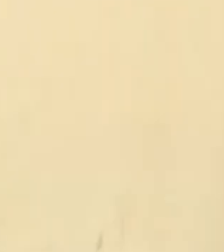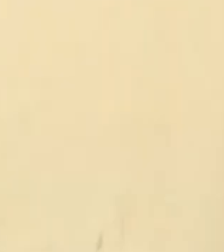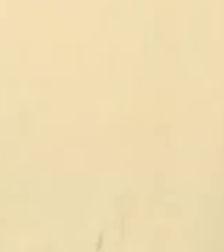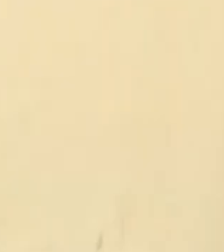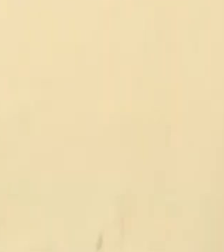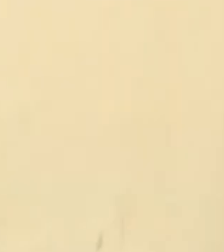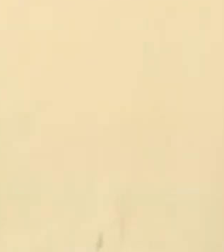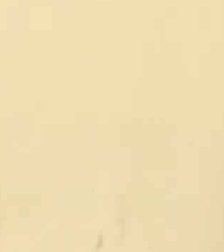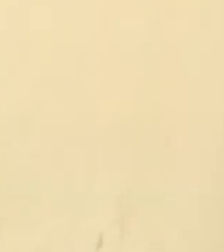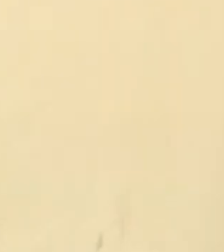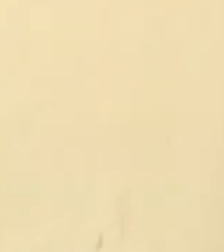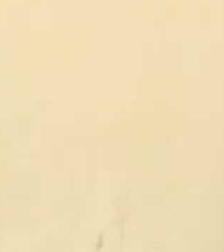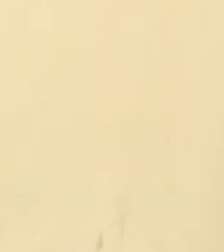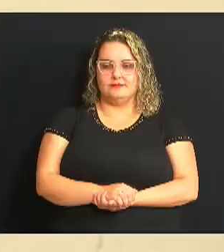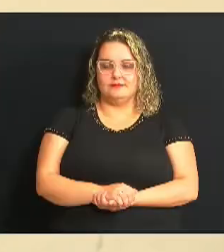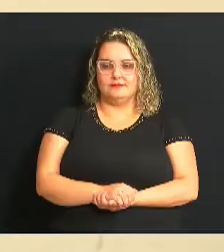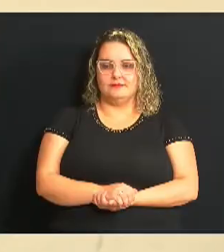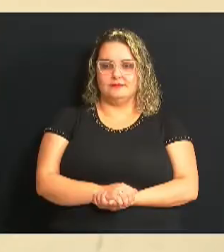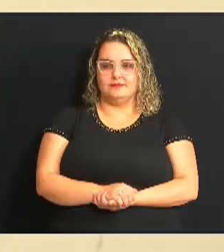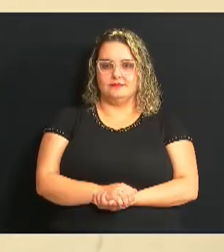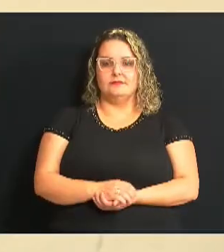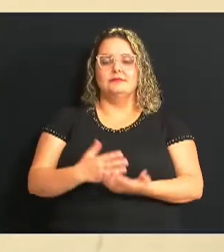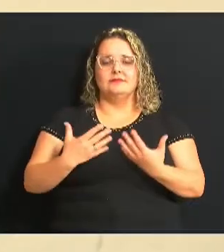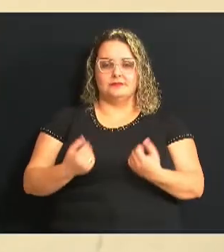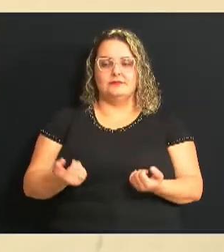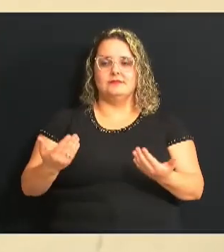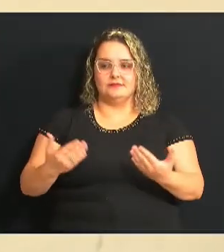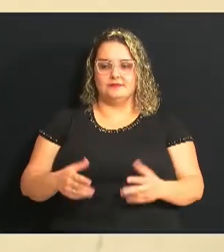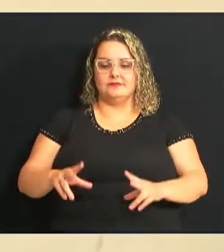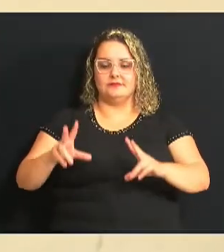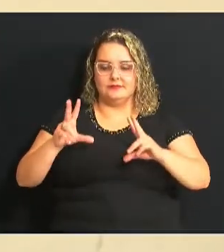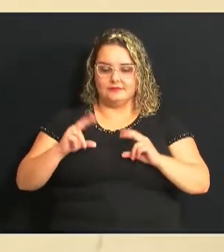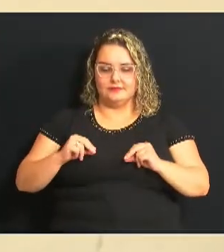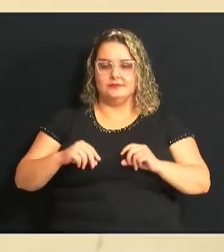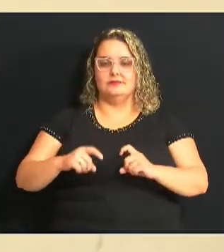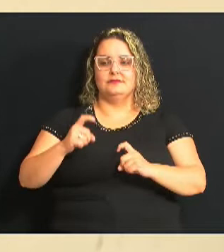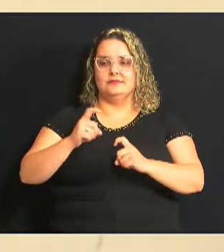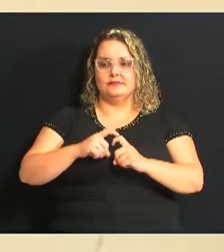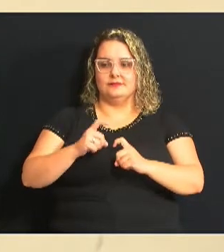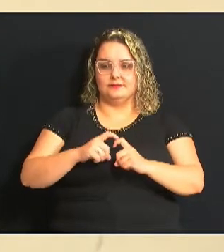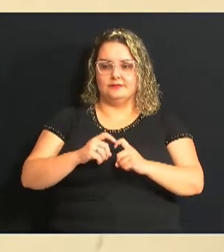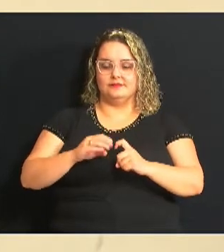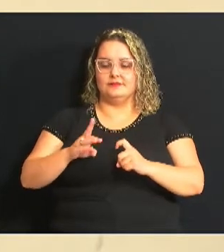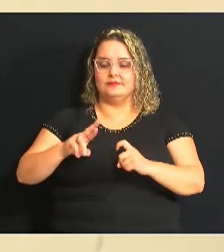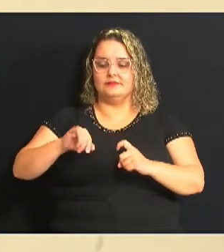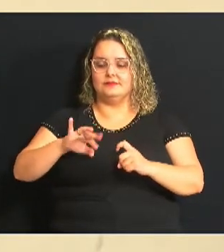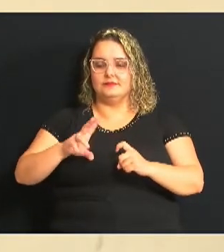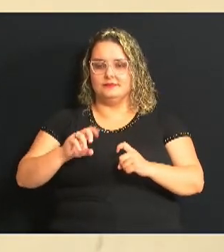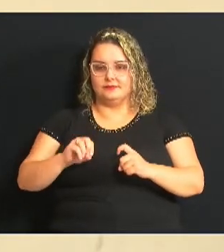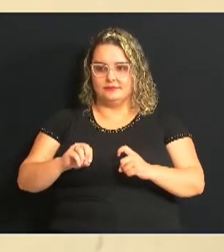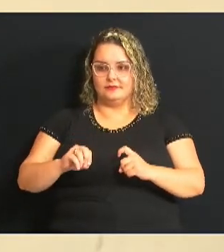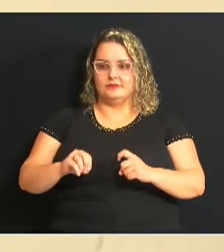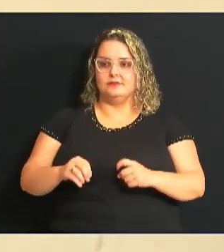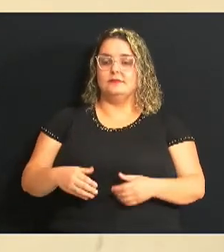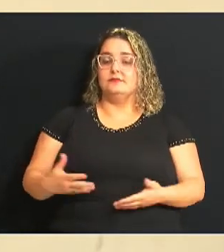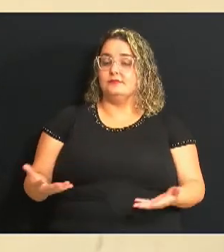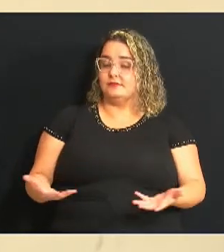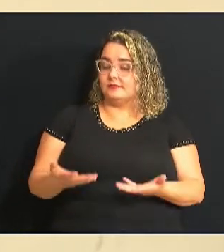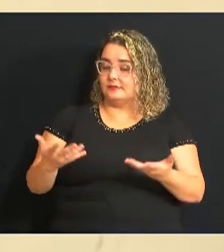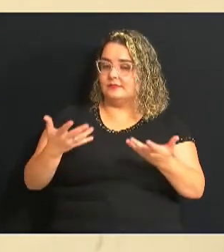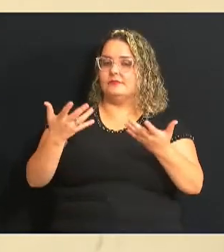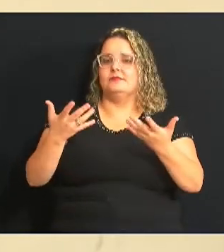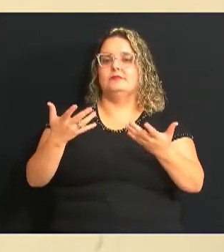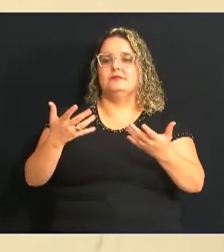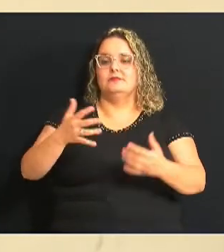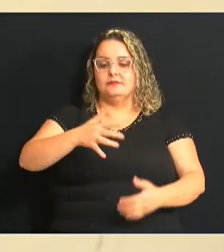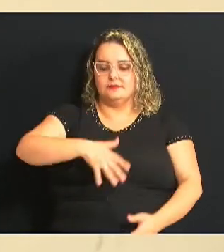Recebe agora o diploma de mérito médico, Dr. Roberto Maia Rocha Brito, por sua contribuição ao